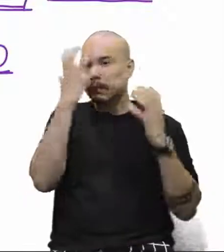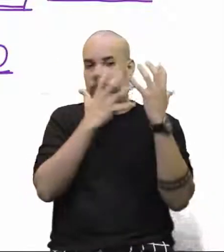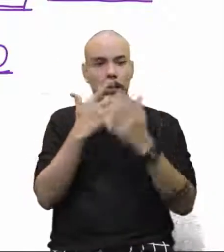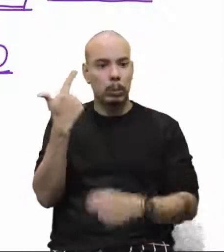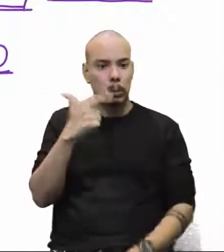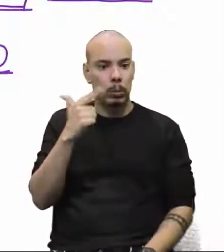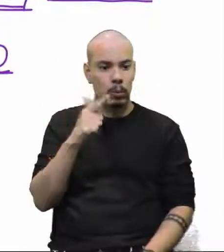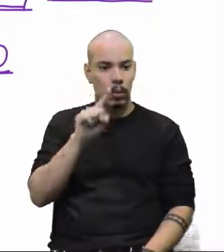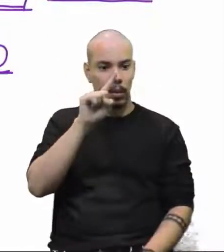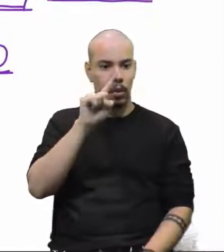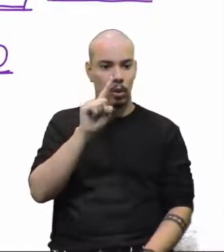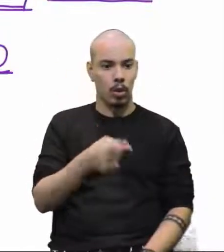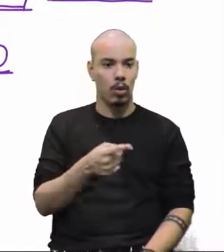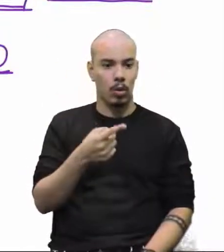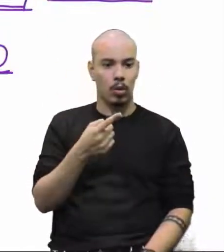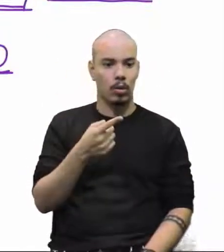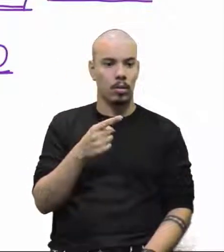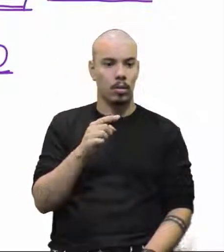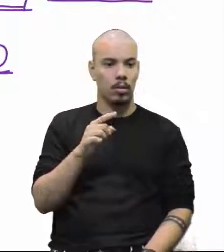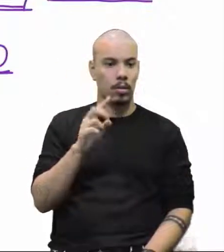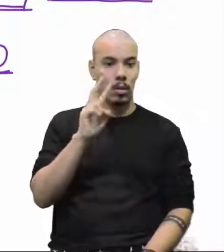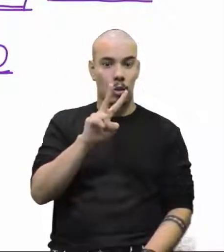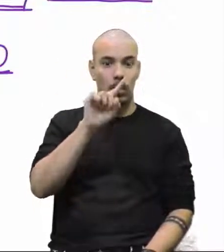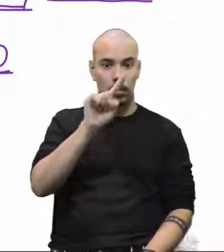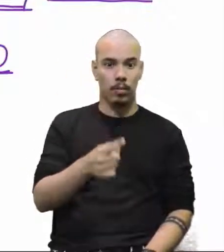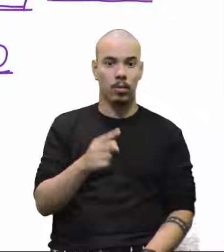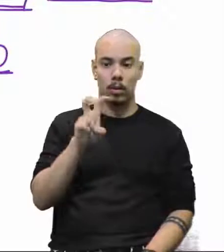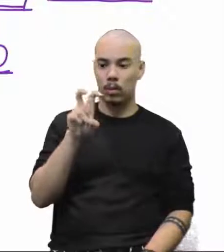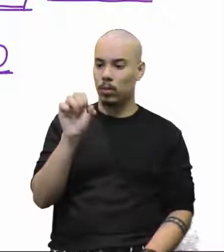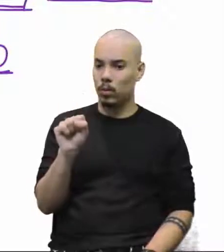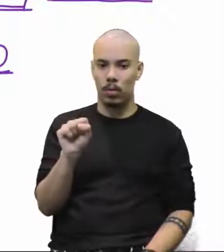tem 2,58. Por isso que se fala